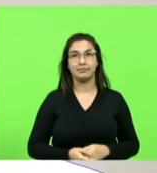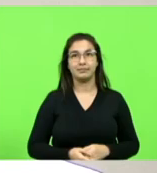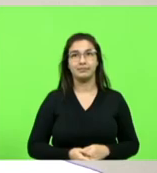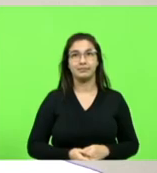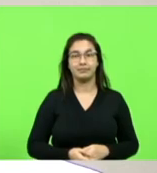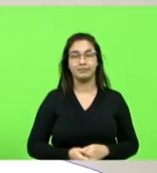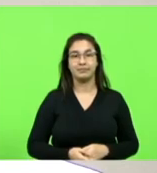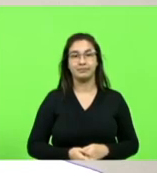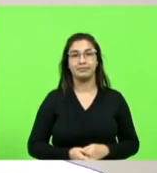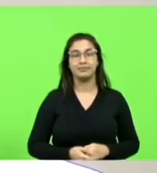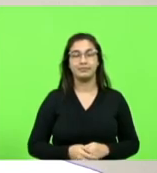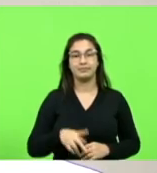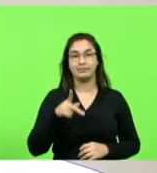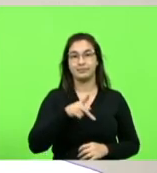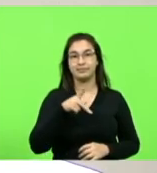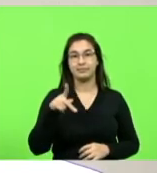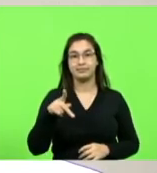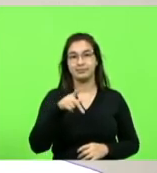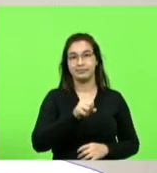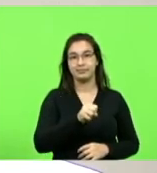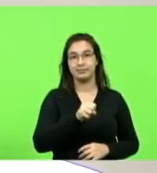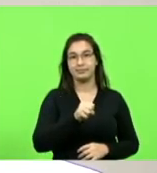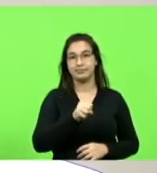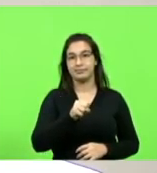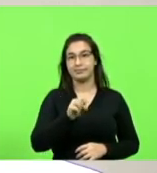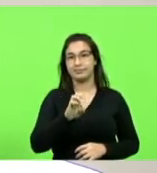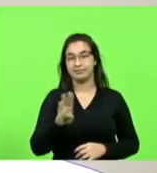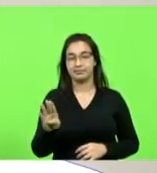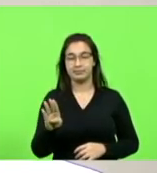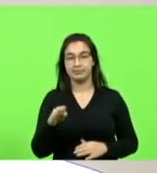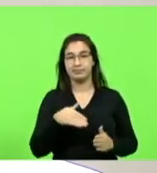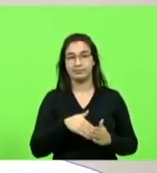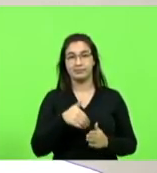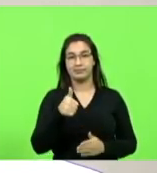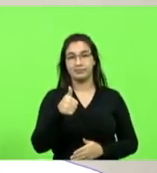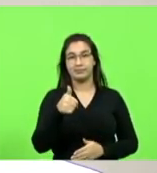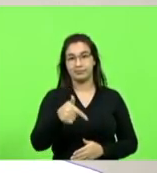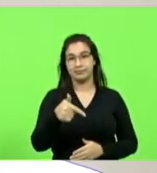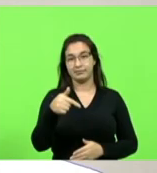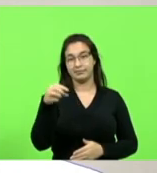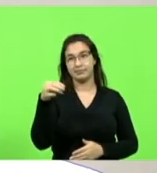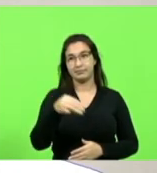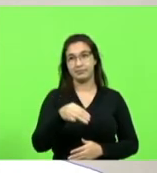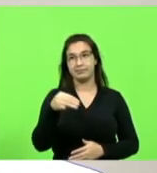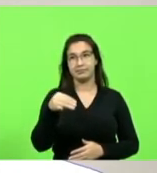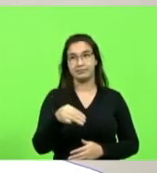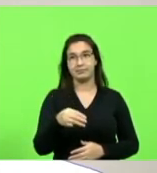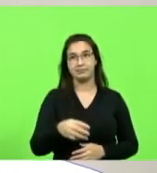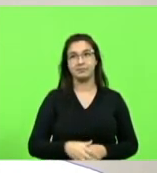Próximo bloco, PP, PSB, por 7 minutos e 30 segundos.